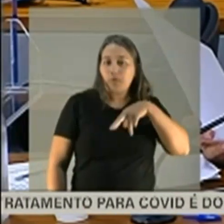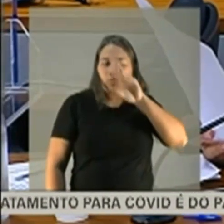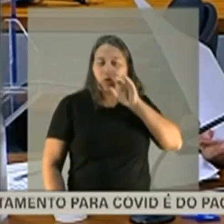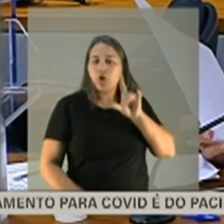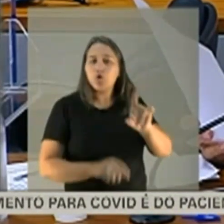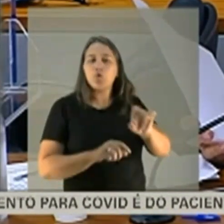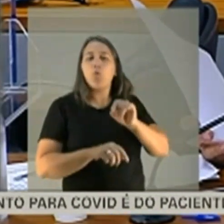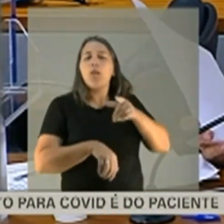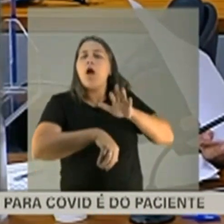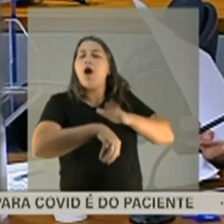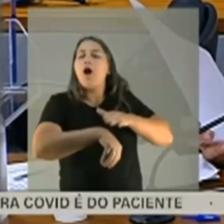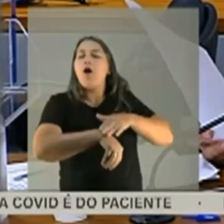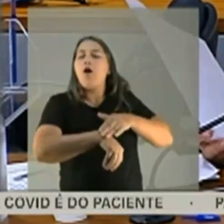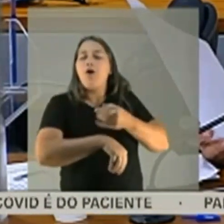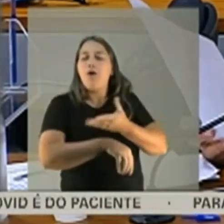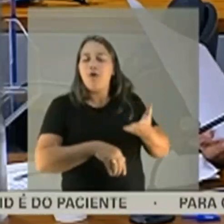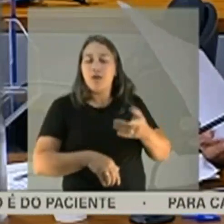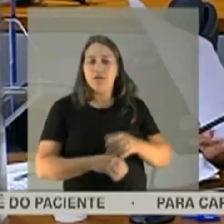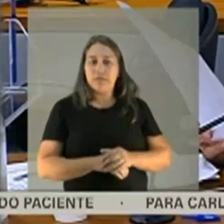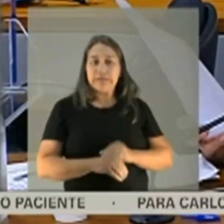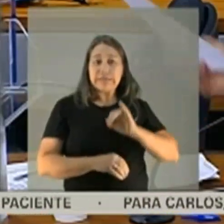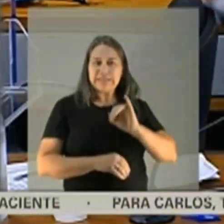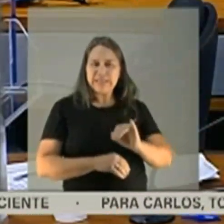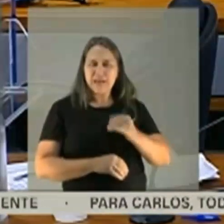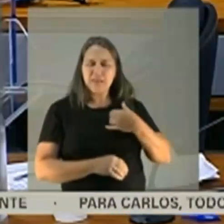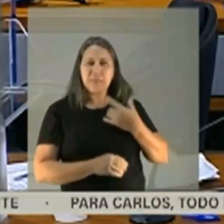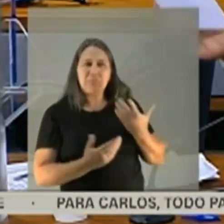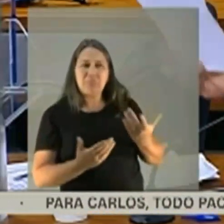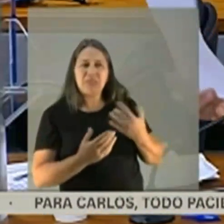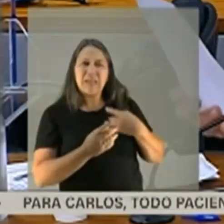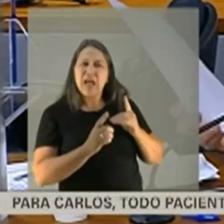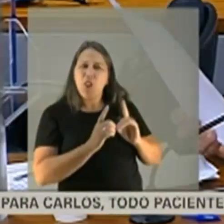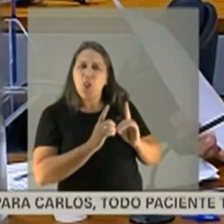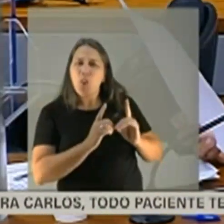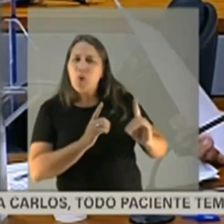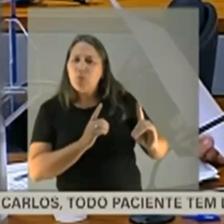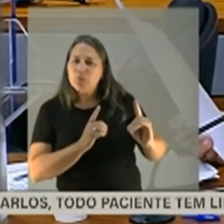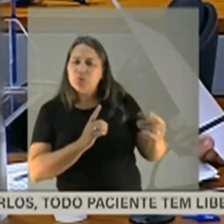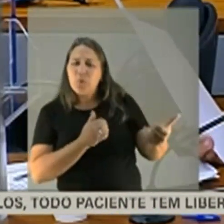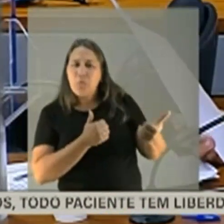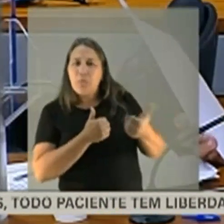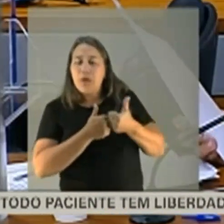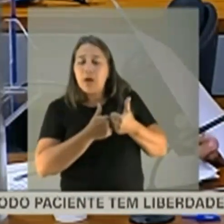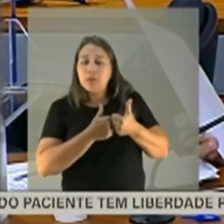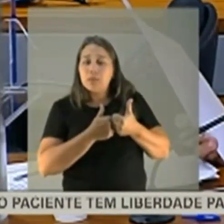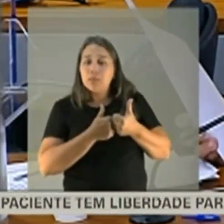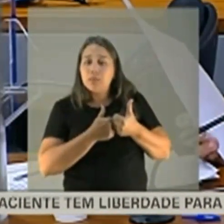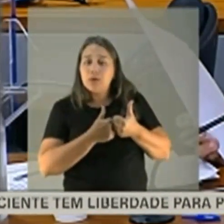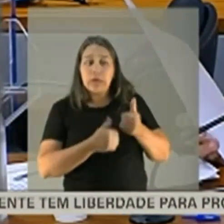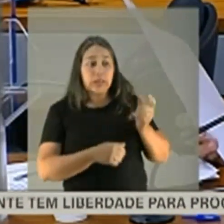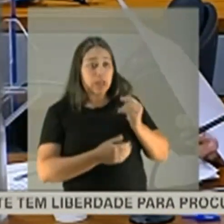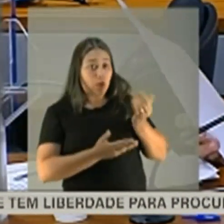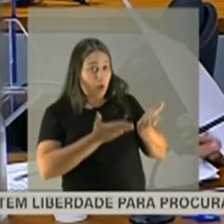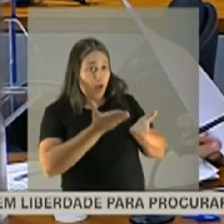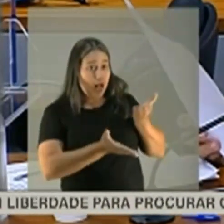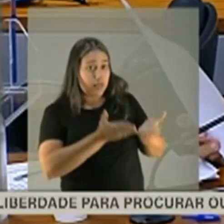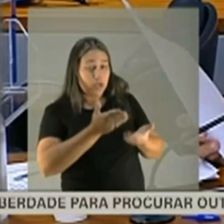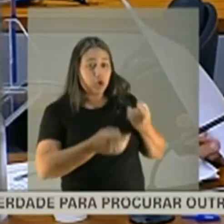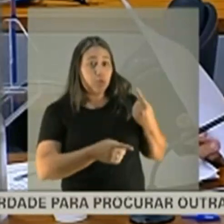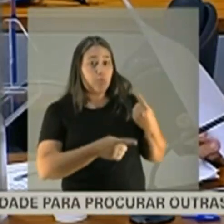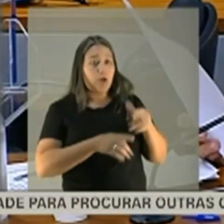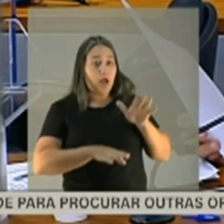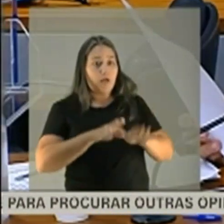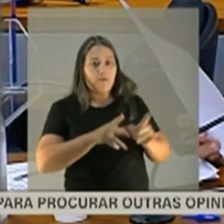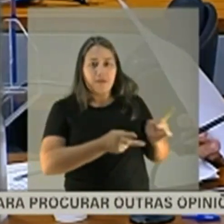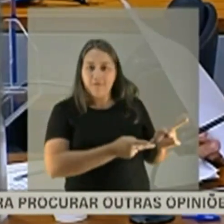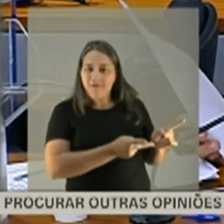hora, de inquirir se é longe ou perto. O que não atende por estar com